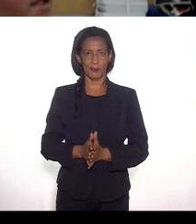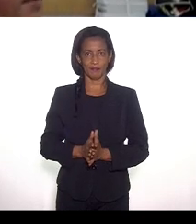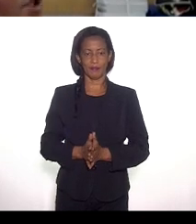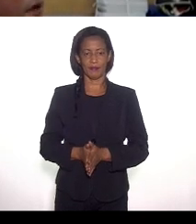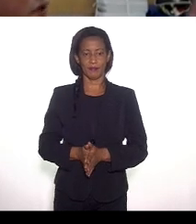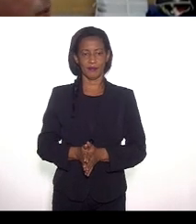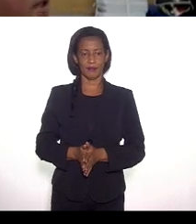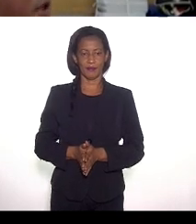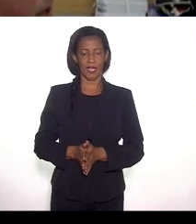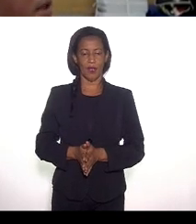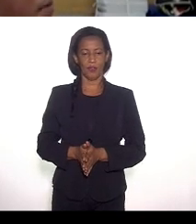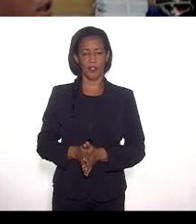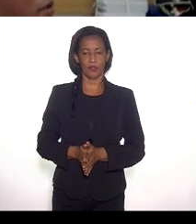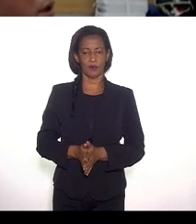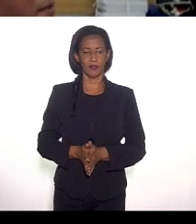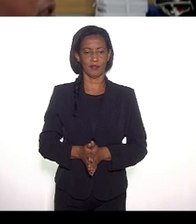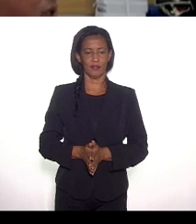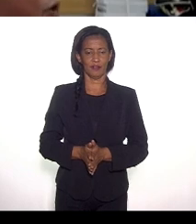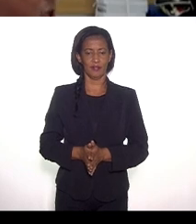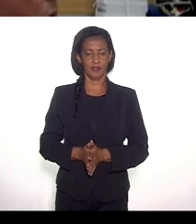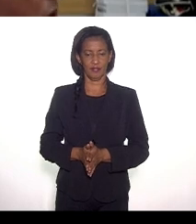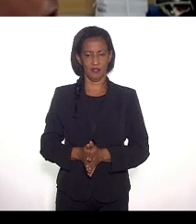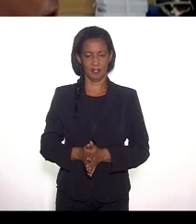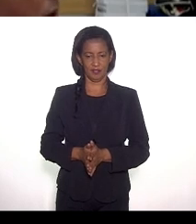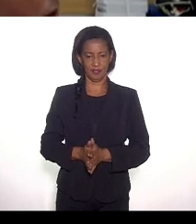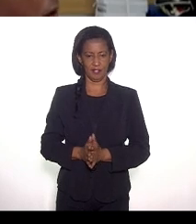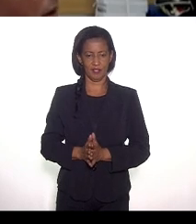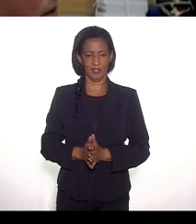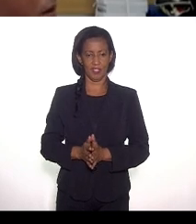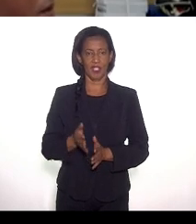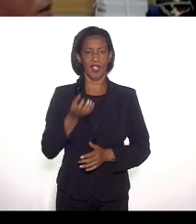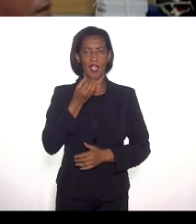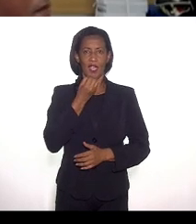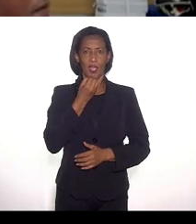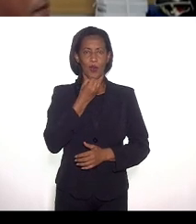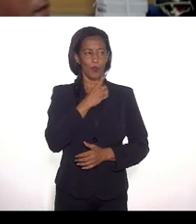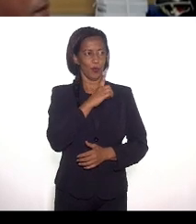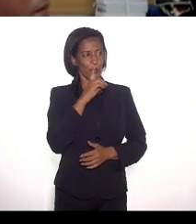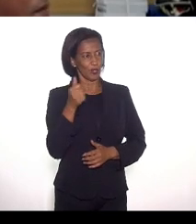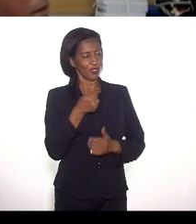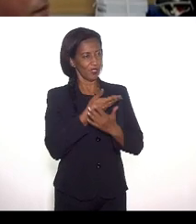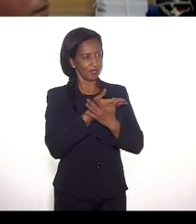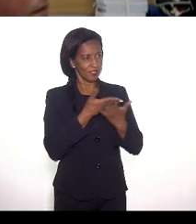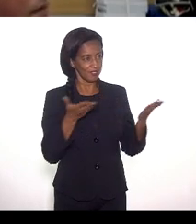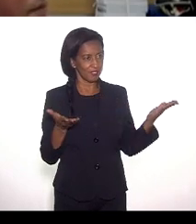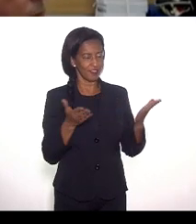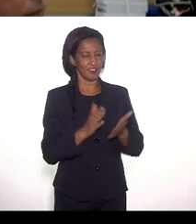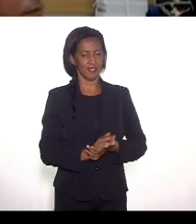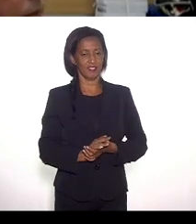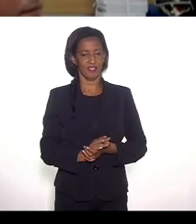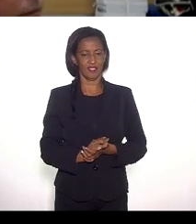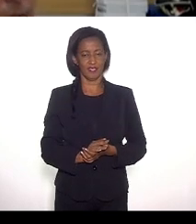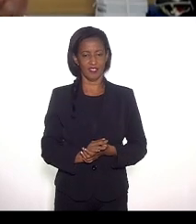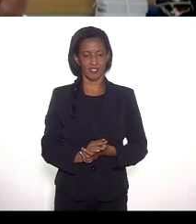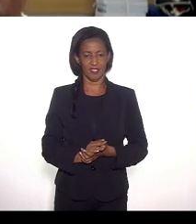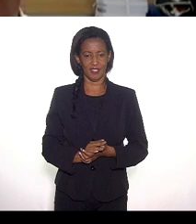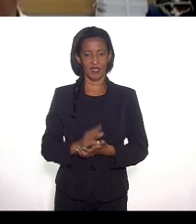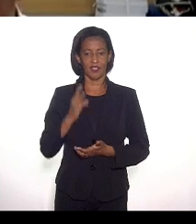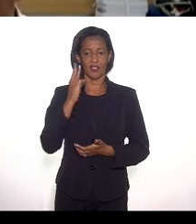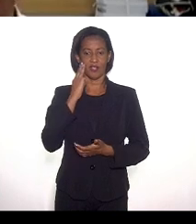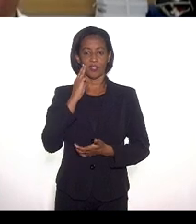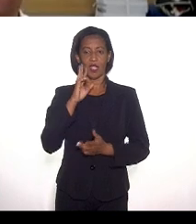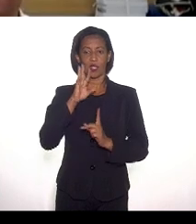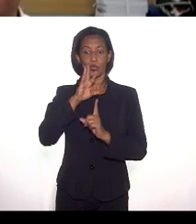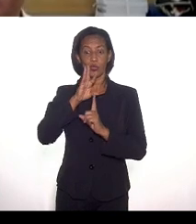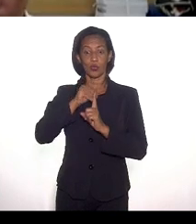Bastante. É. Mas, assim, você já vinha no processo de emagrecimento. Já. A cirurgia acentuou. Bom dia, senhoras e senhores. Bom dia a todos que nos acompanham. Onde é que seu áudio está